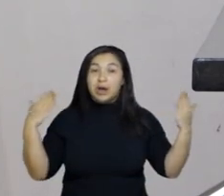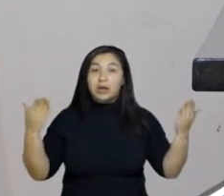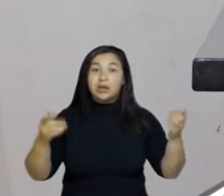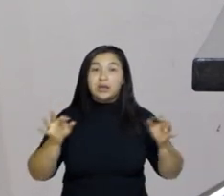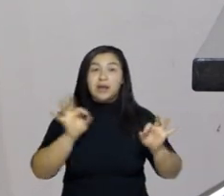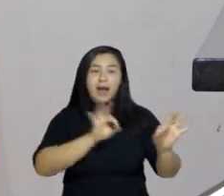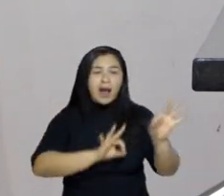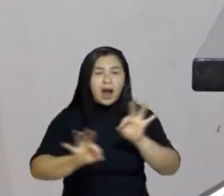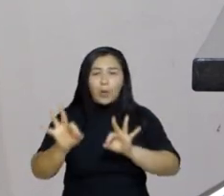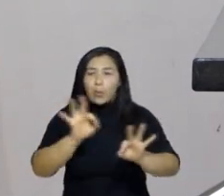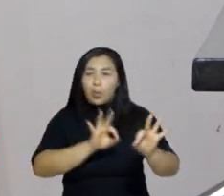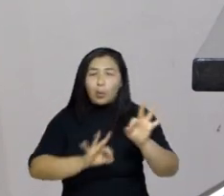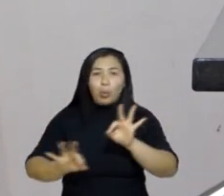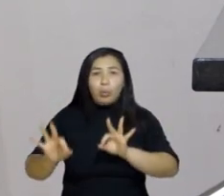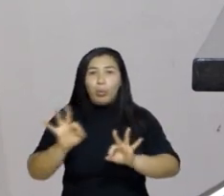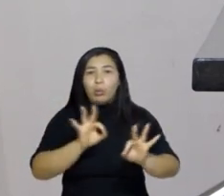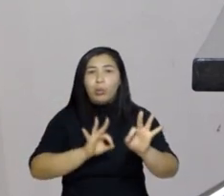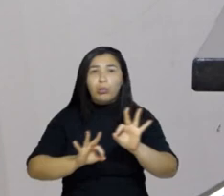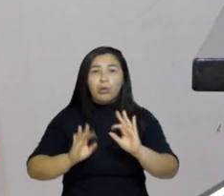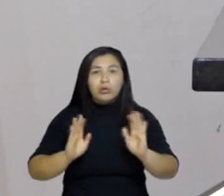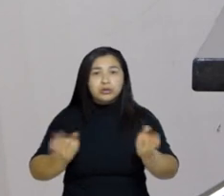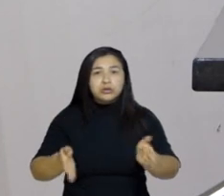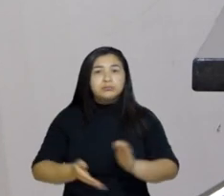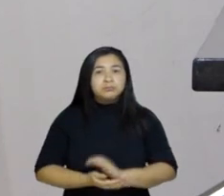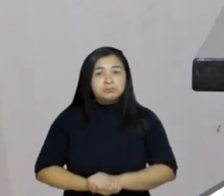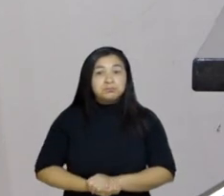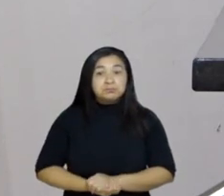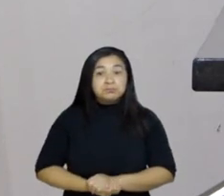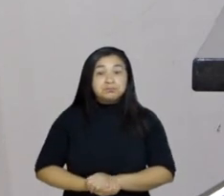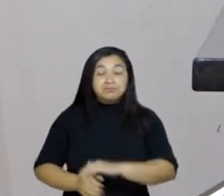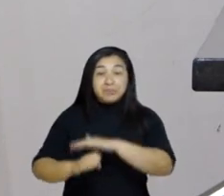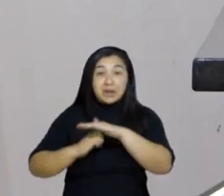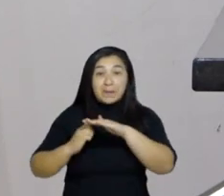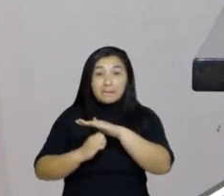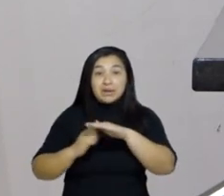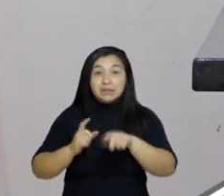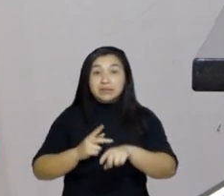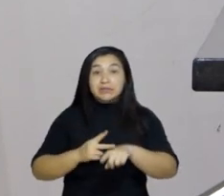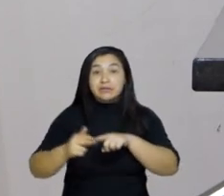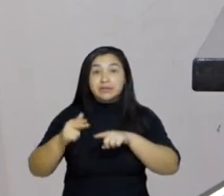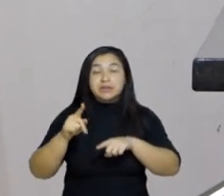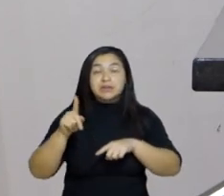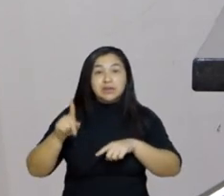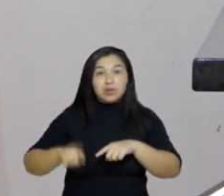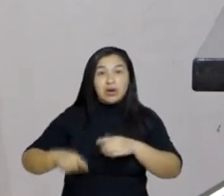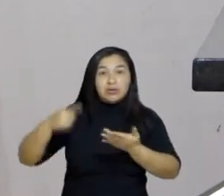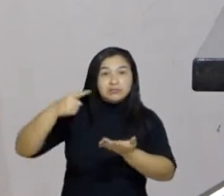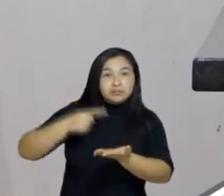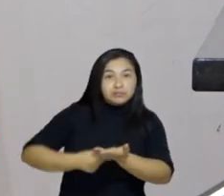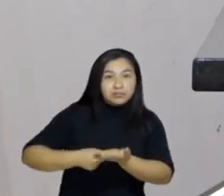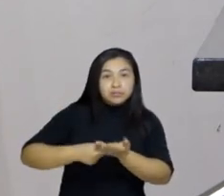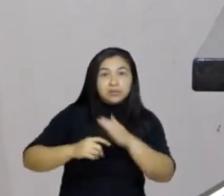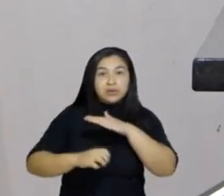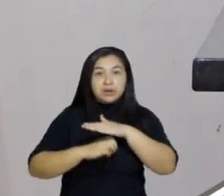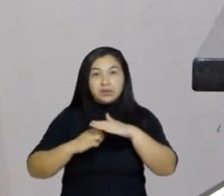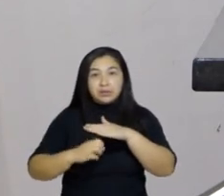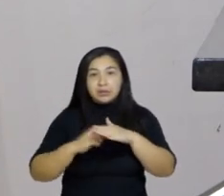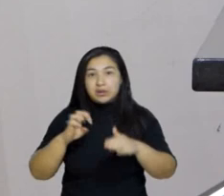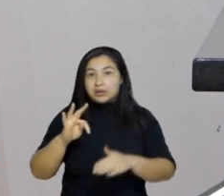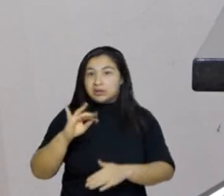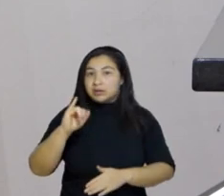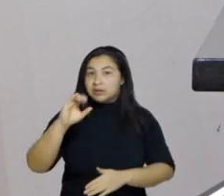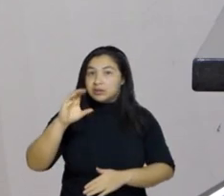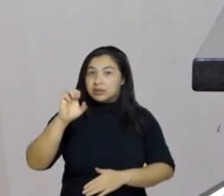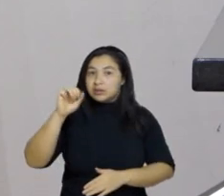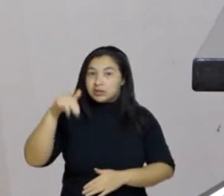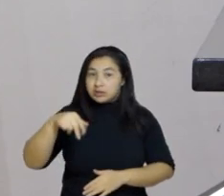um negócio, e a empresa ganhadora foi um consórcio formado pela empresa ThyssenKrupp, alemã,